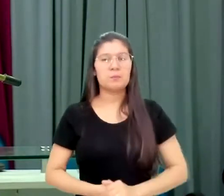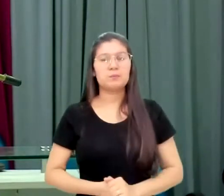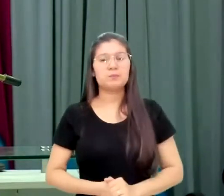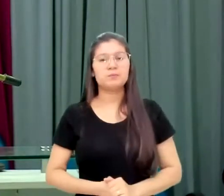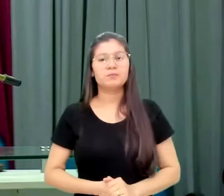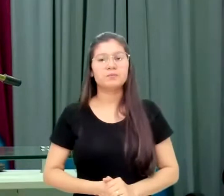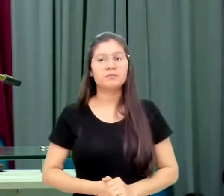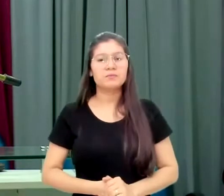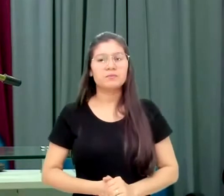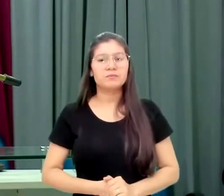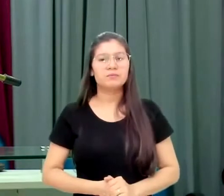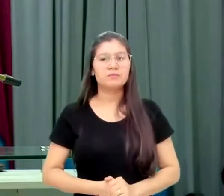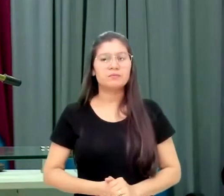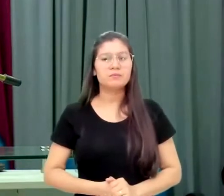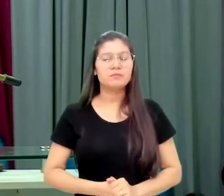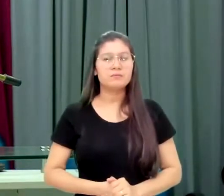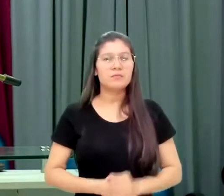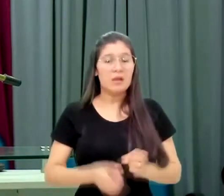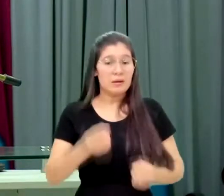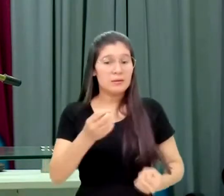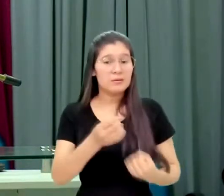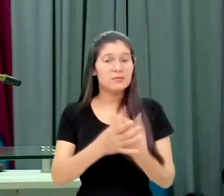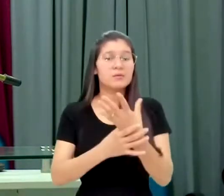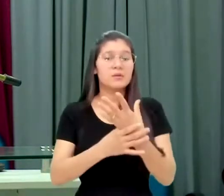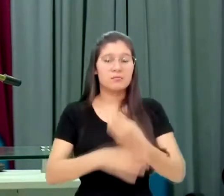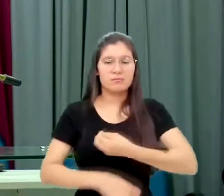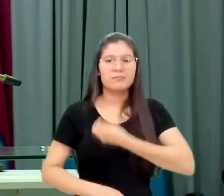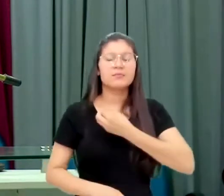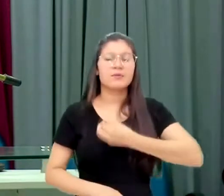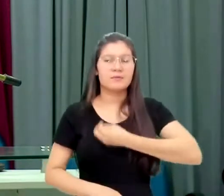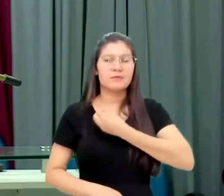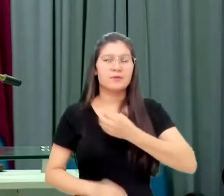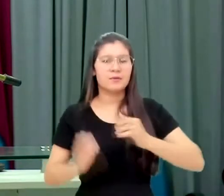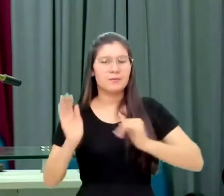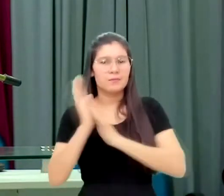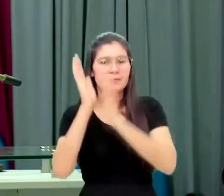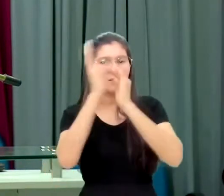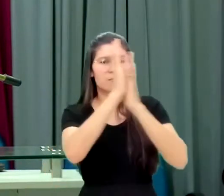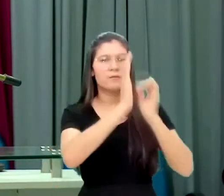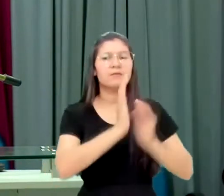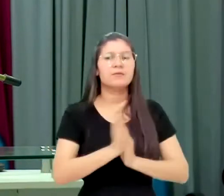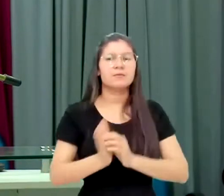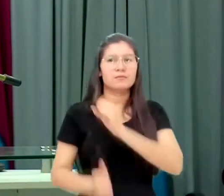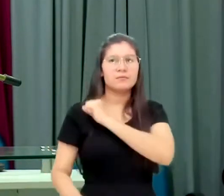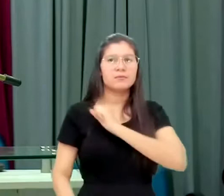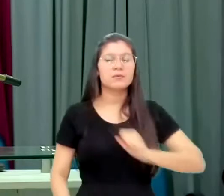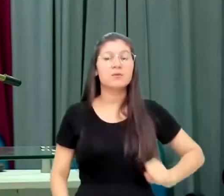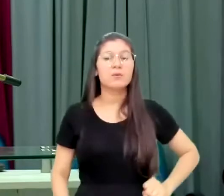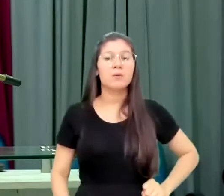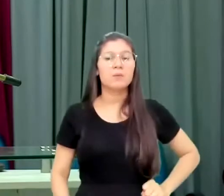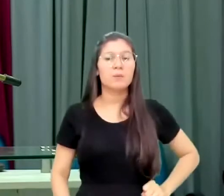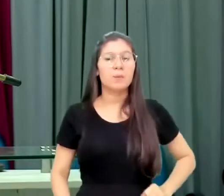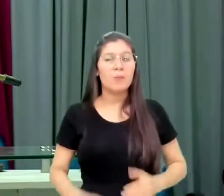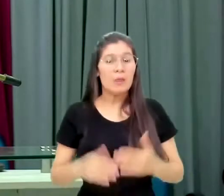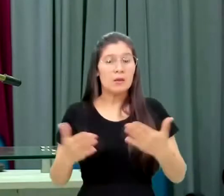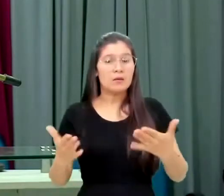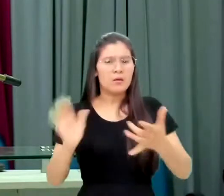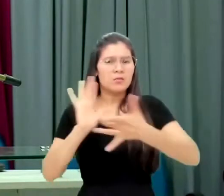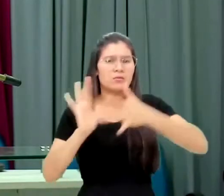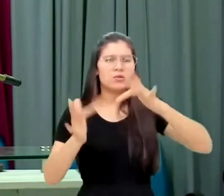a fonte da vida. Louvado seja o Senhor. Quando ele se encontra com a